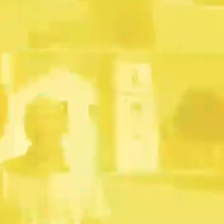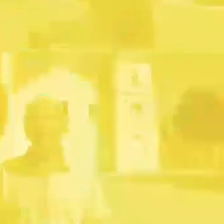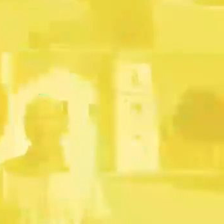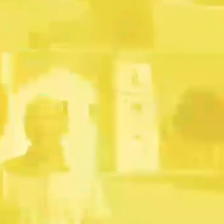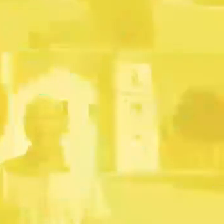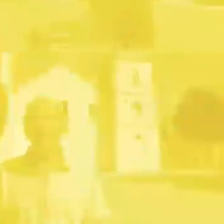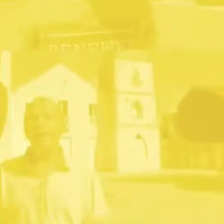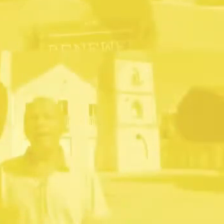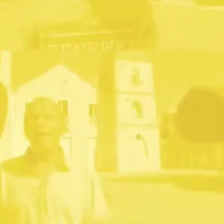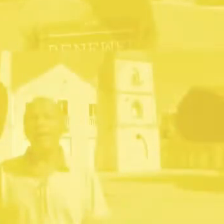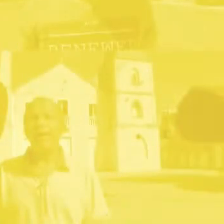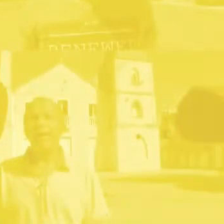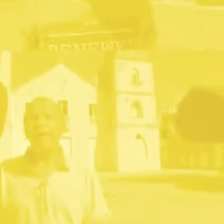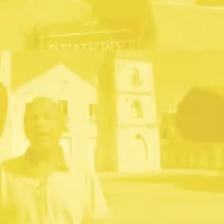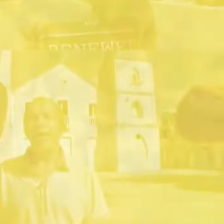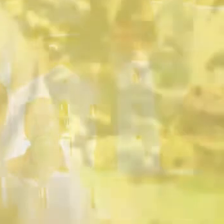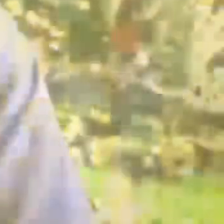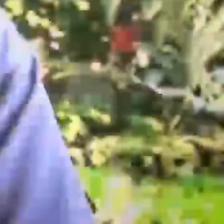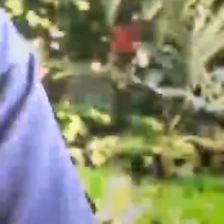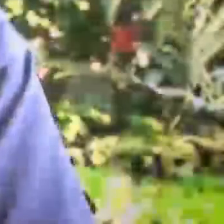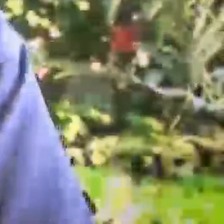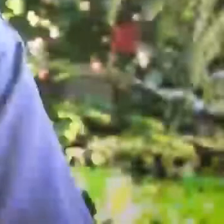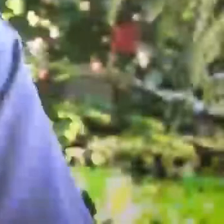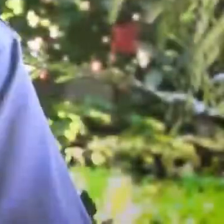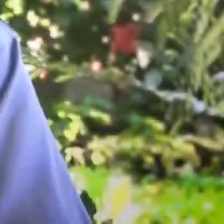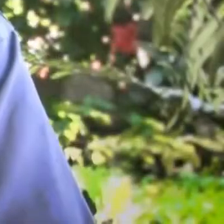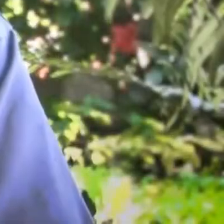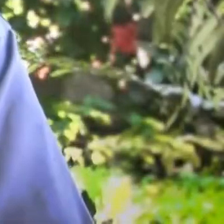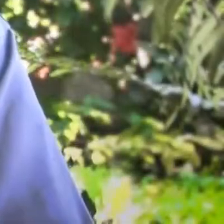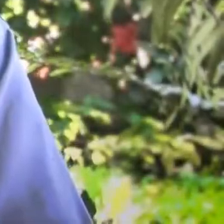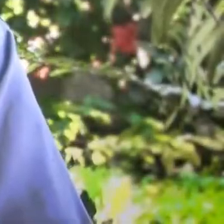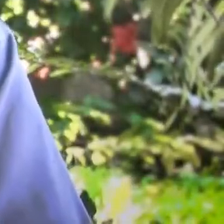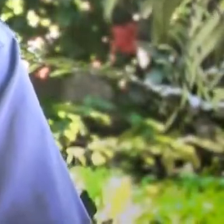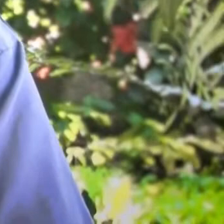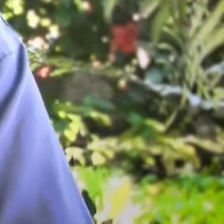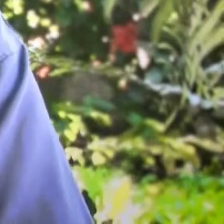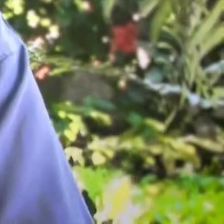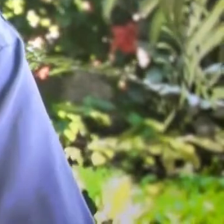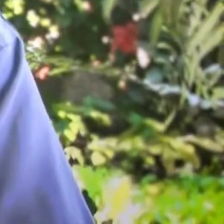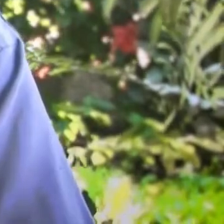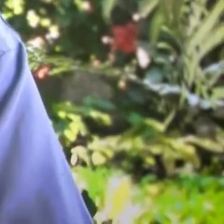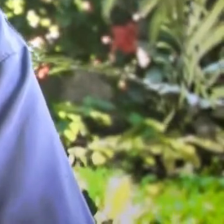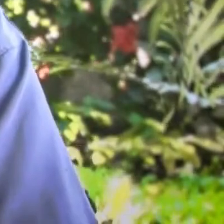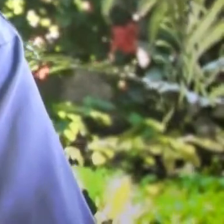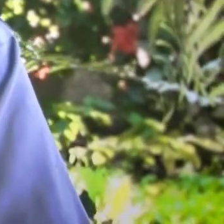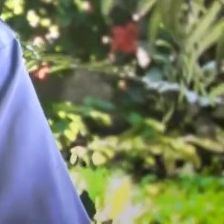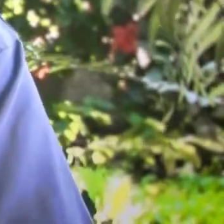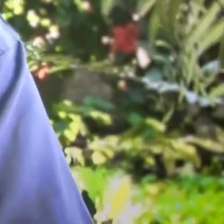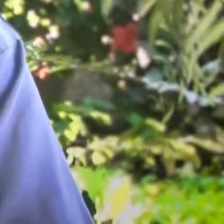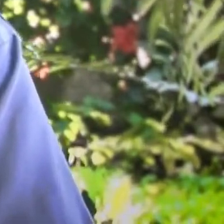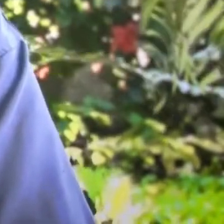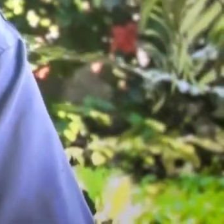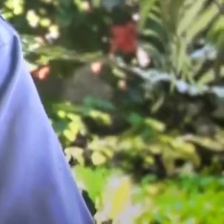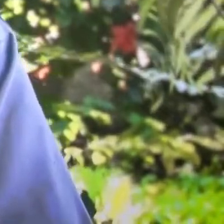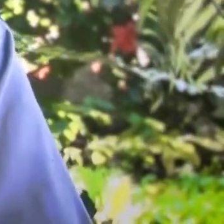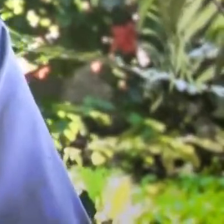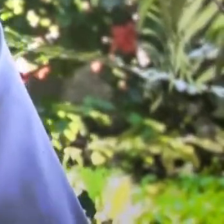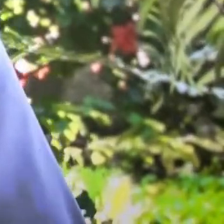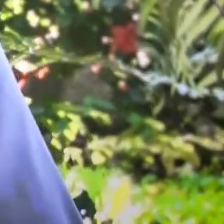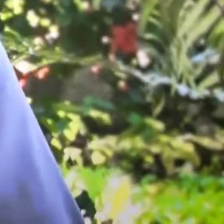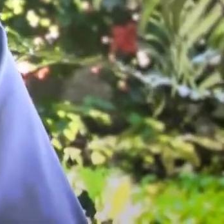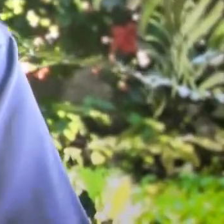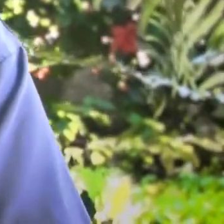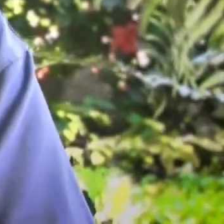que existia um lendário bicho, maçônio, um bicho, era o senhor João Galo, que batia no povo aí de noite, e ele